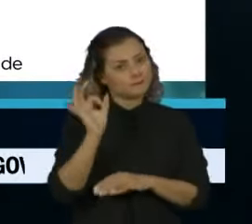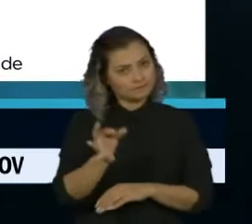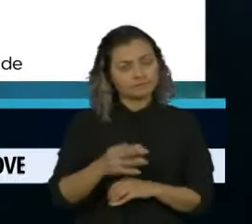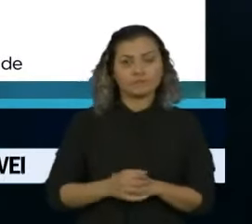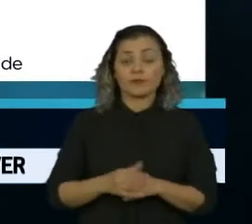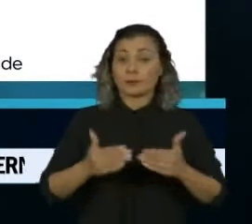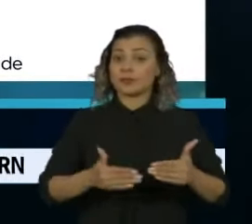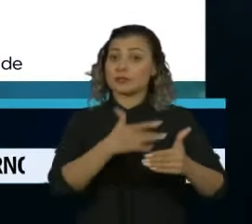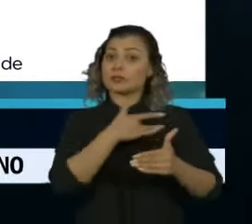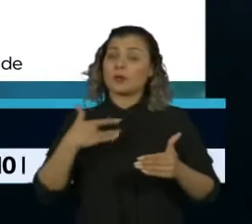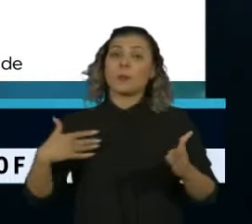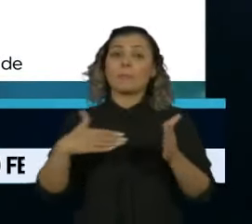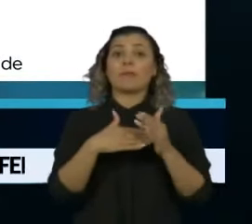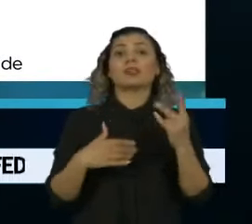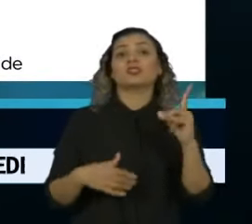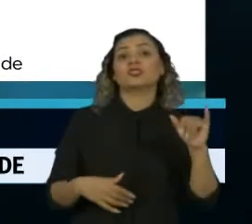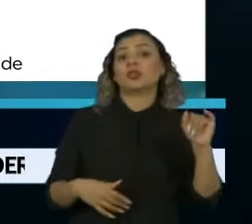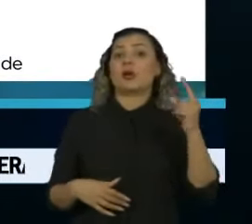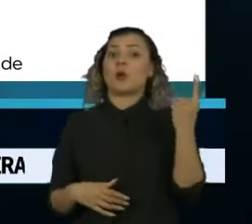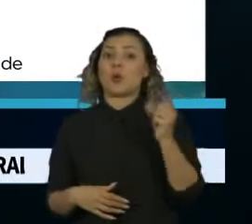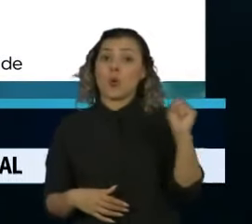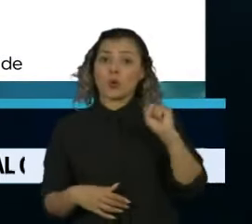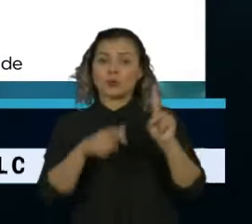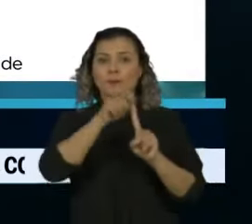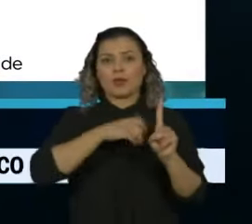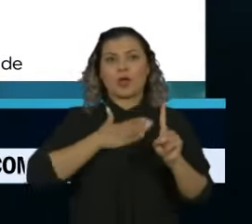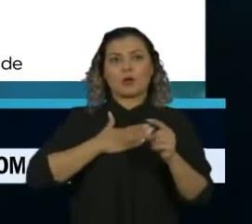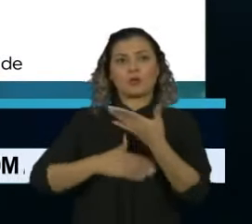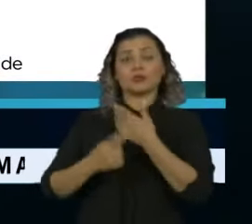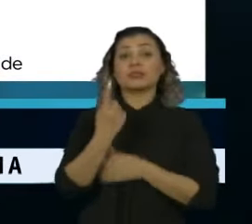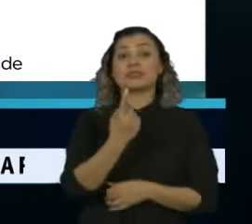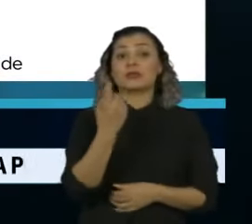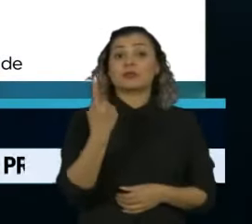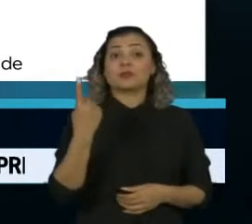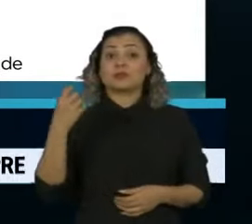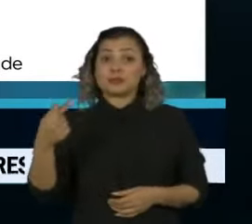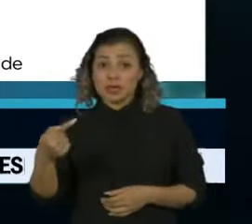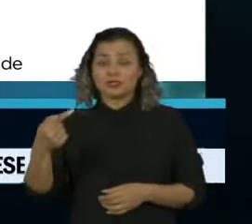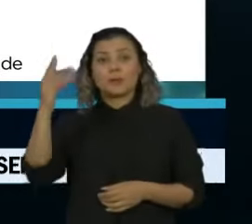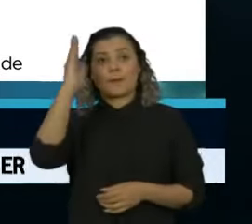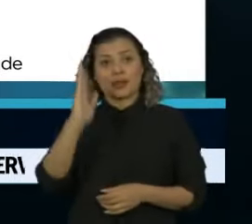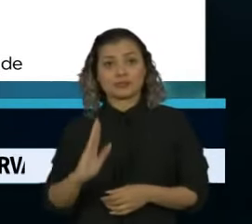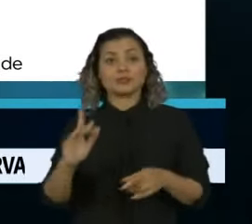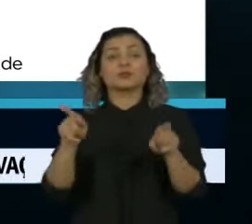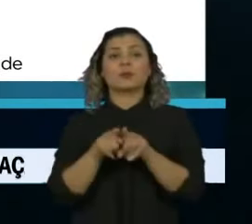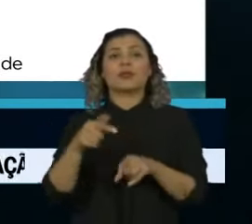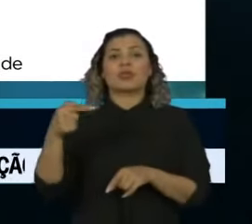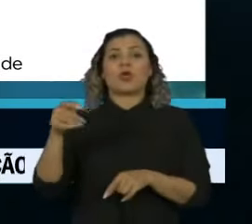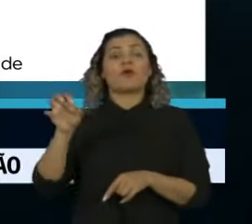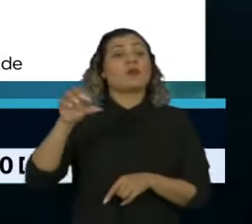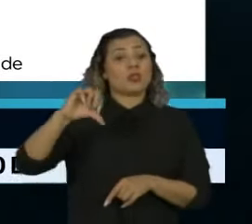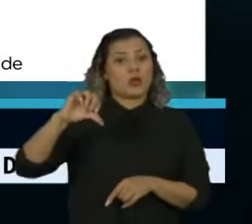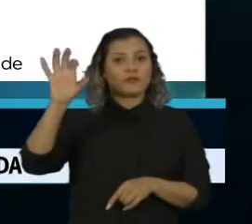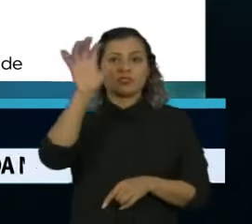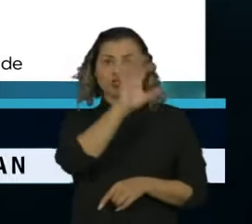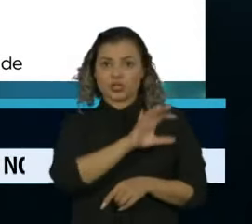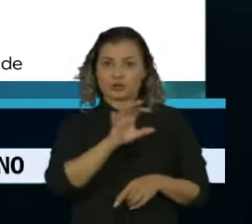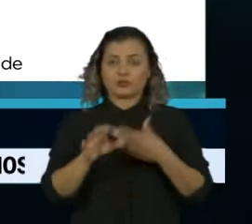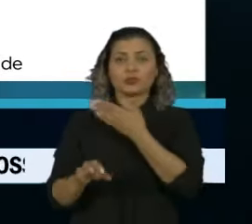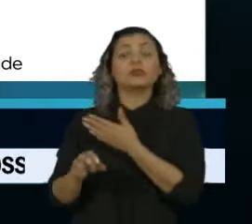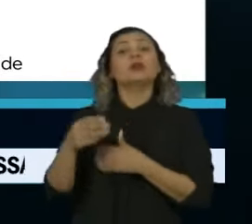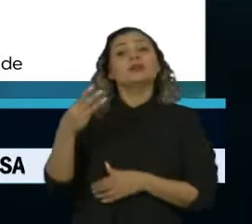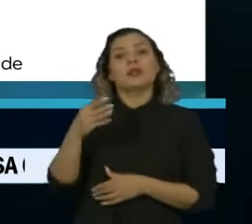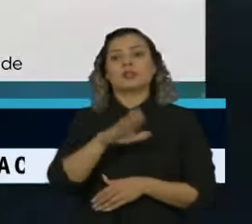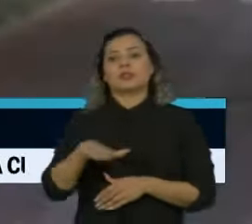da Saúde, até o dia 8 de agosto foram registrados 117 casos no Brasil em 9 estados. Pelo menos